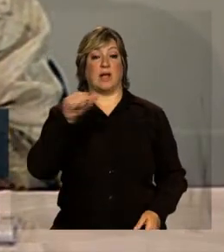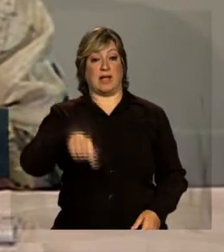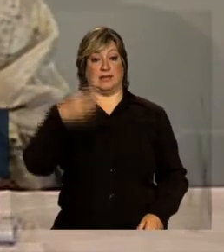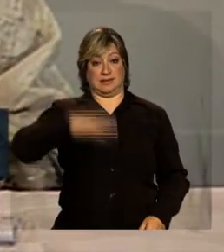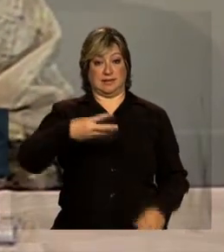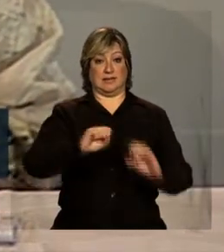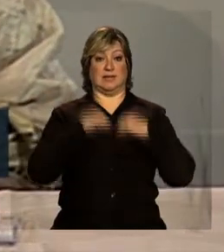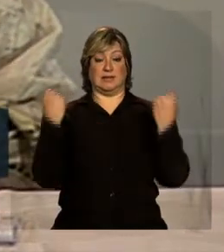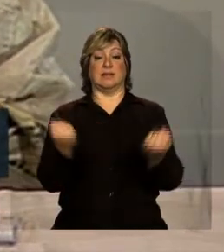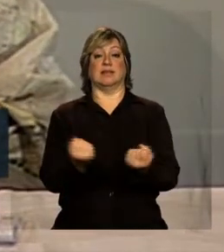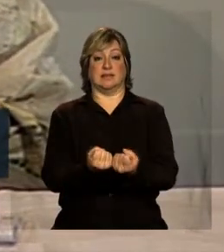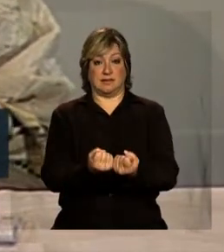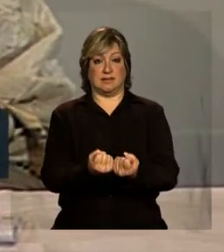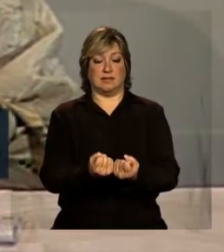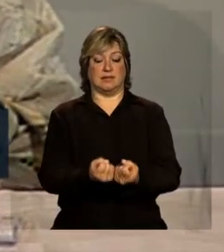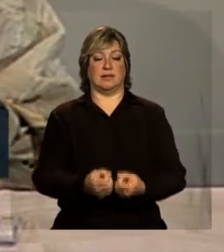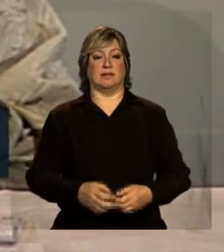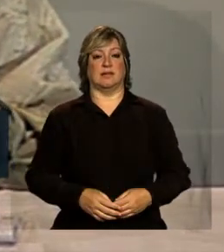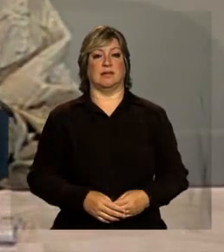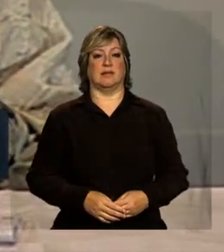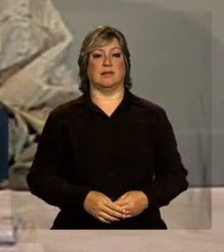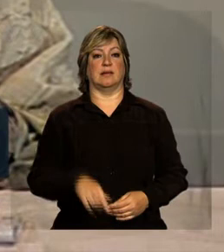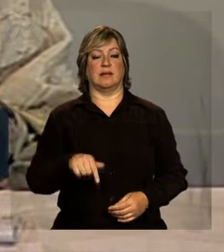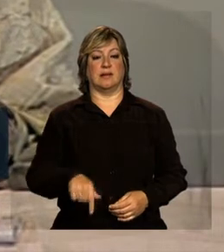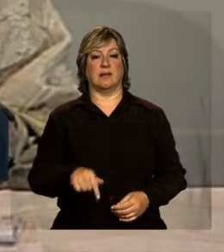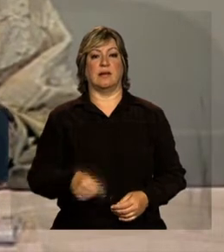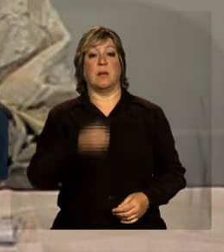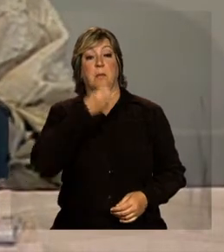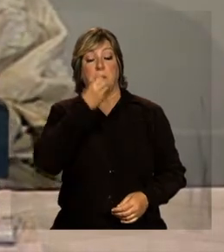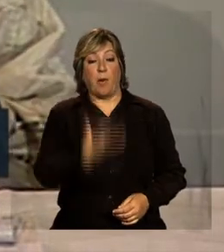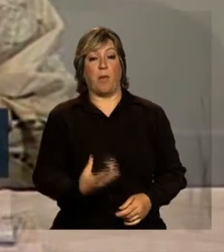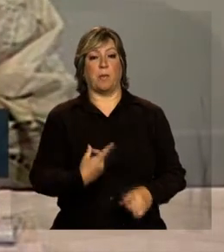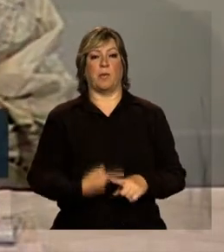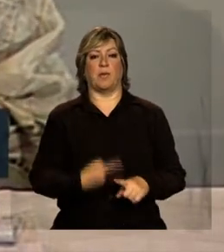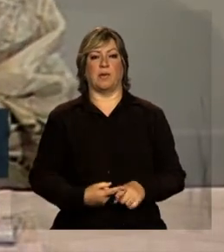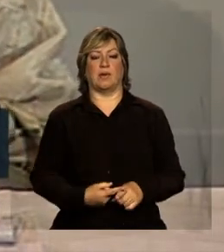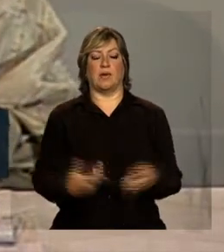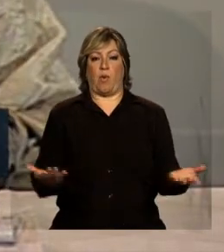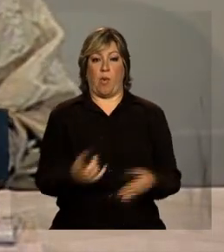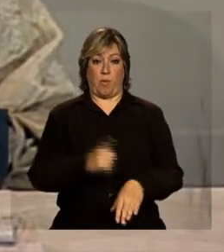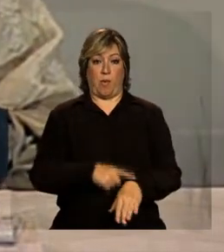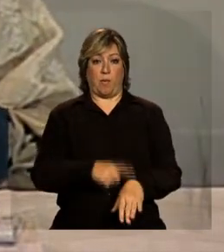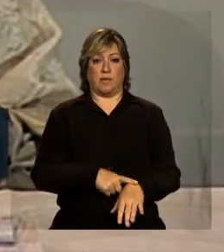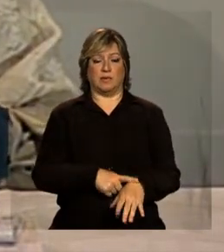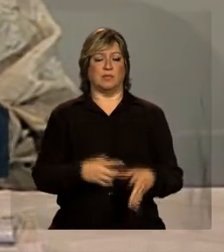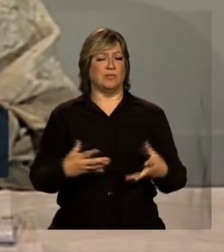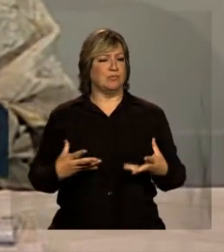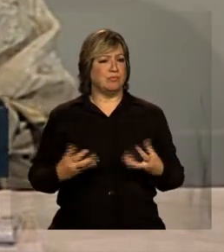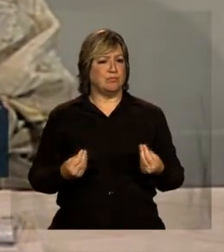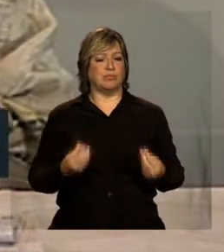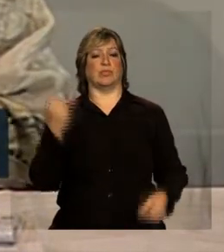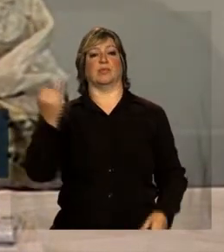terceira edição do seminário, ela vem num momento que é extremamente